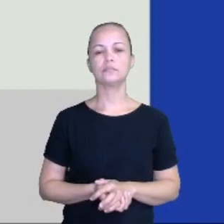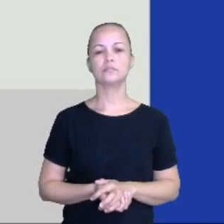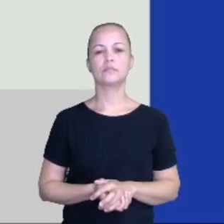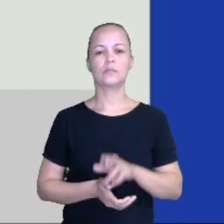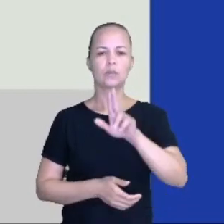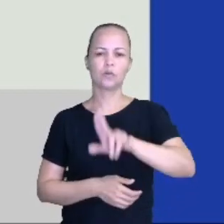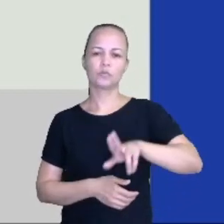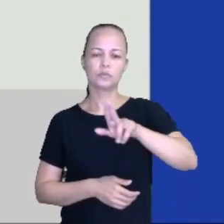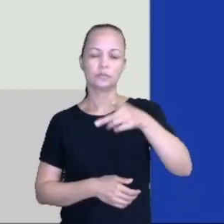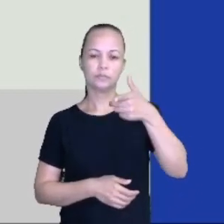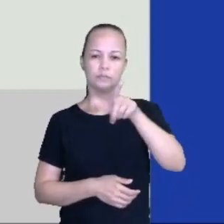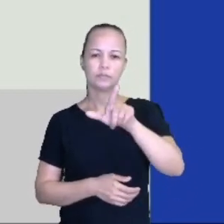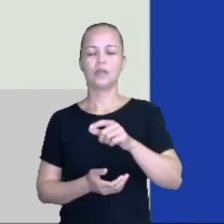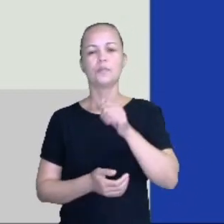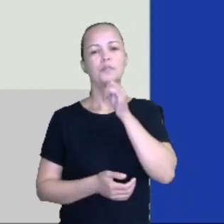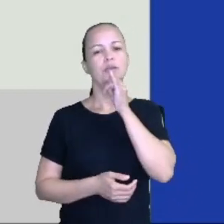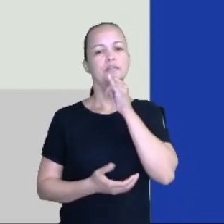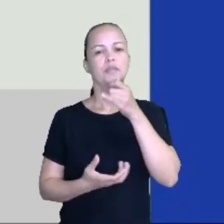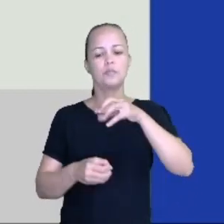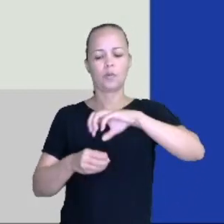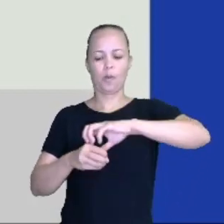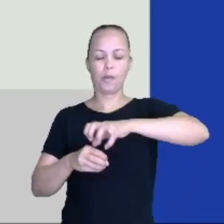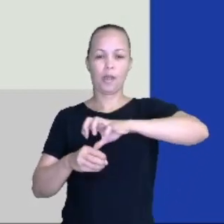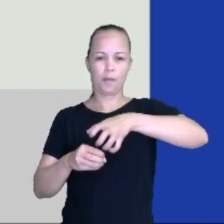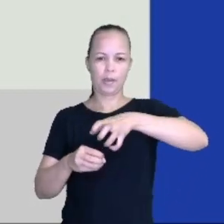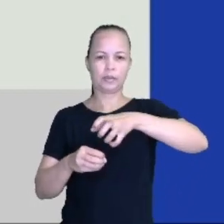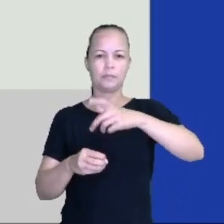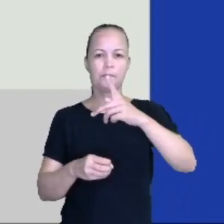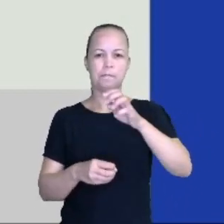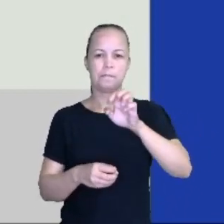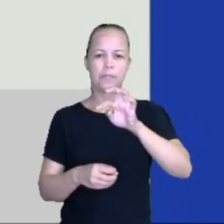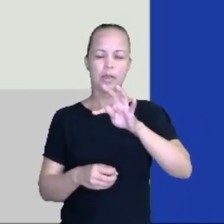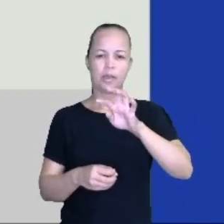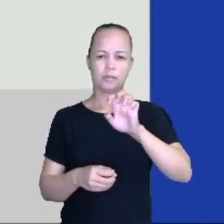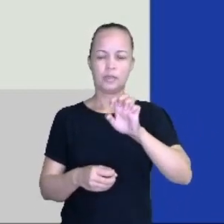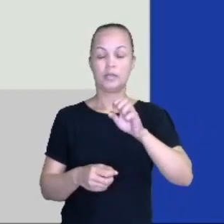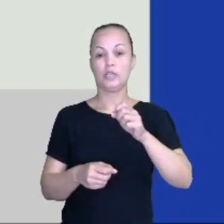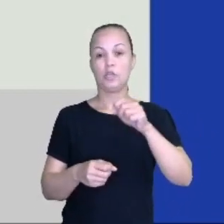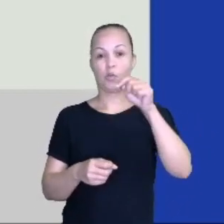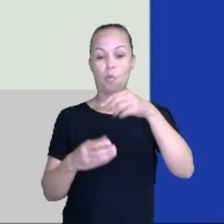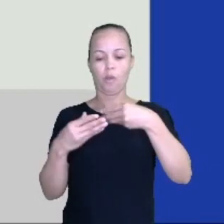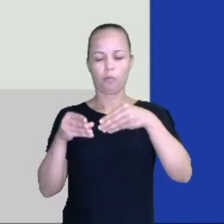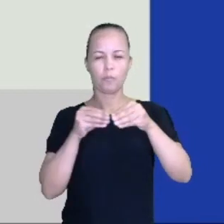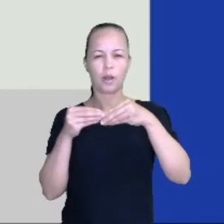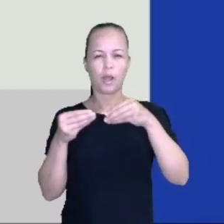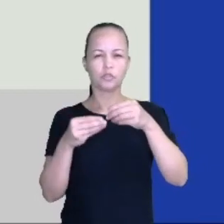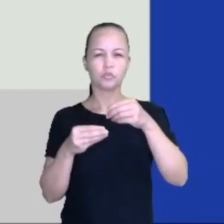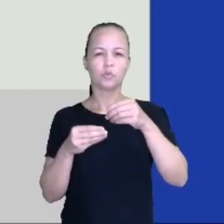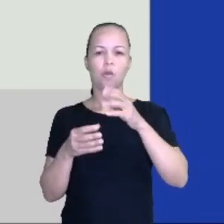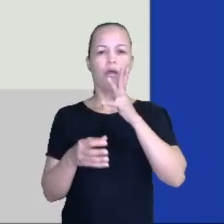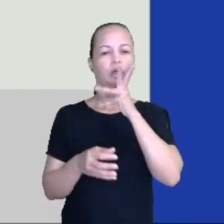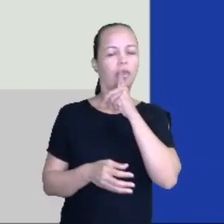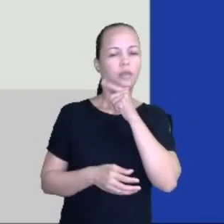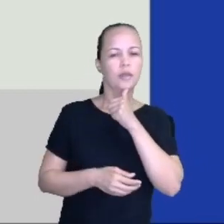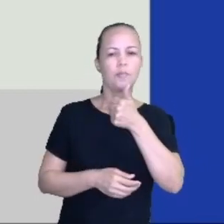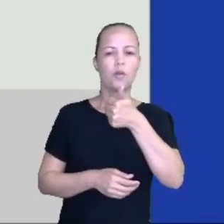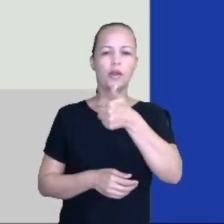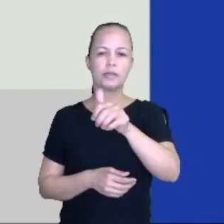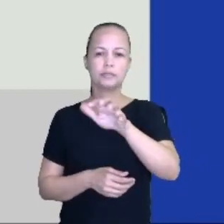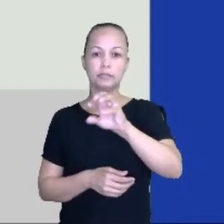exemplo, garrafas PET de refrigerante, que o plástico demora aí 100 anos na natureza para se dissolver, para